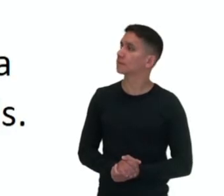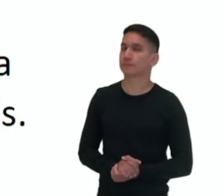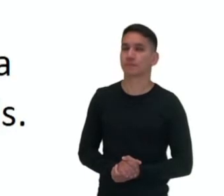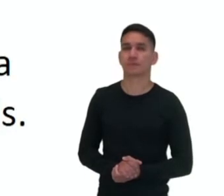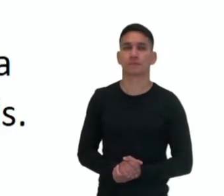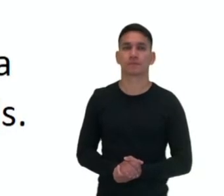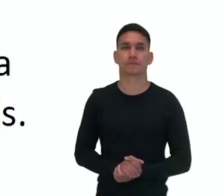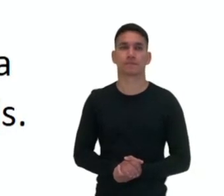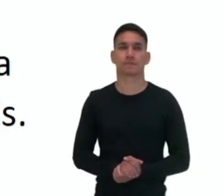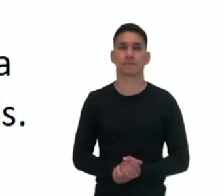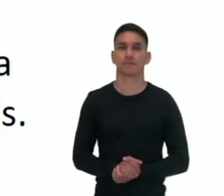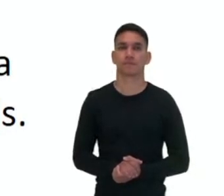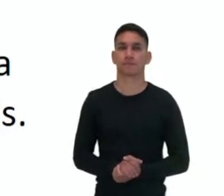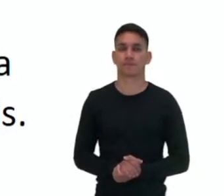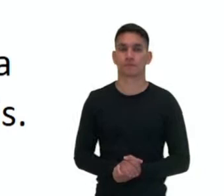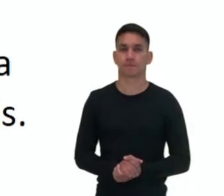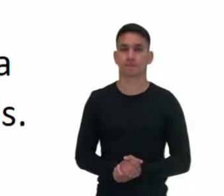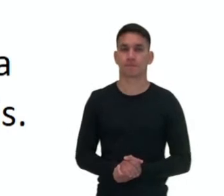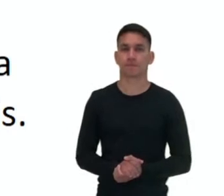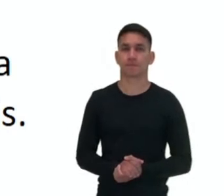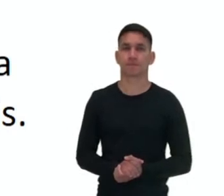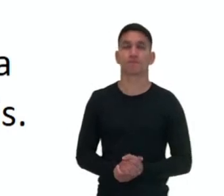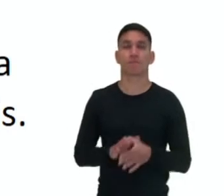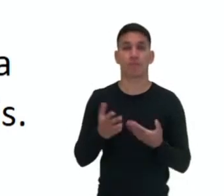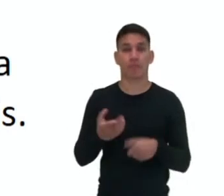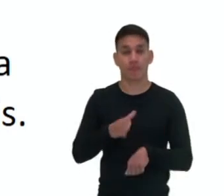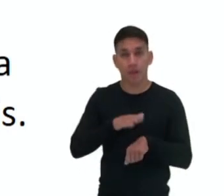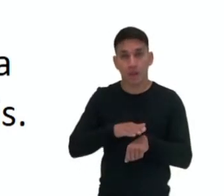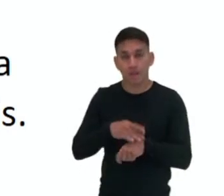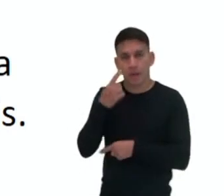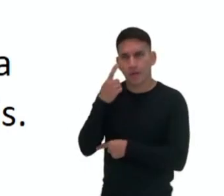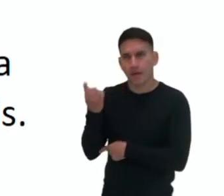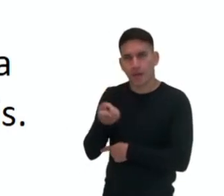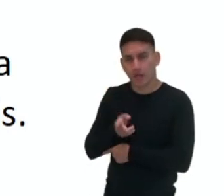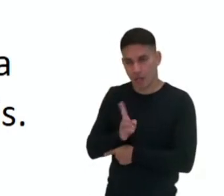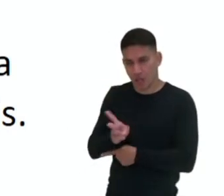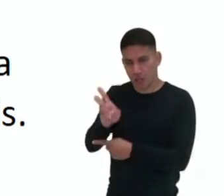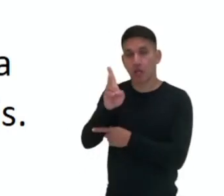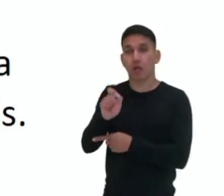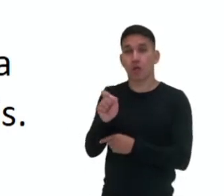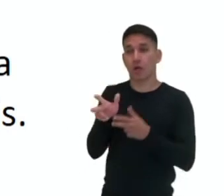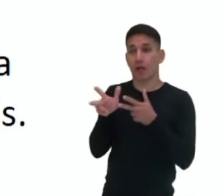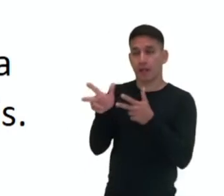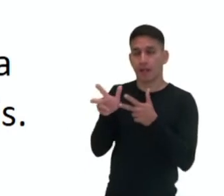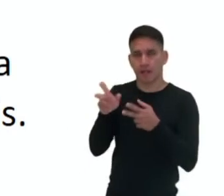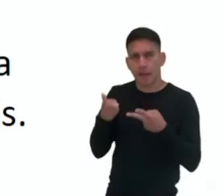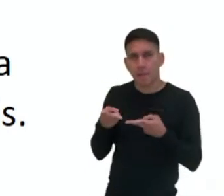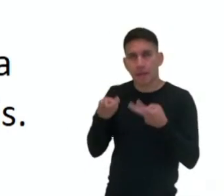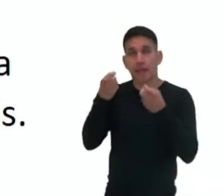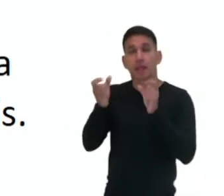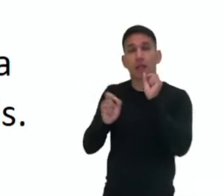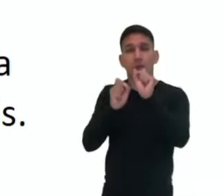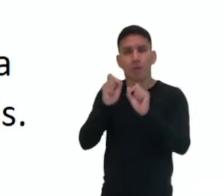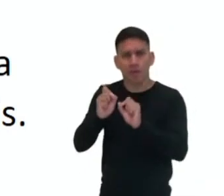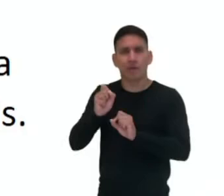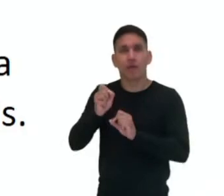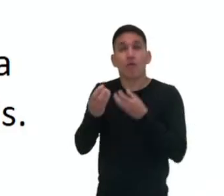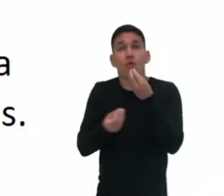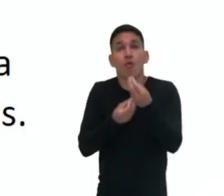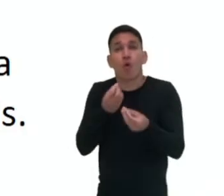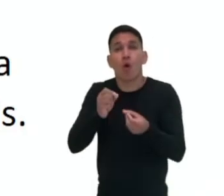na natureza, nos oceanos. Segue a entrevista, e você vai ver aqui na continuação o quê? Com o